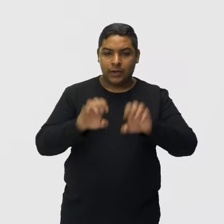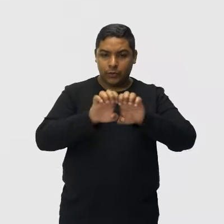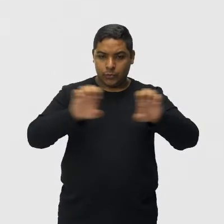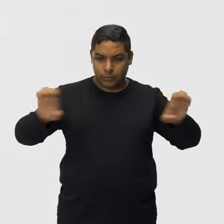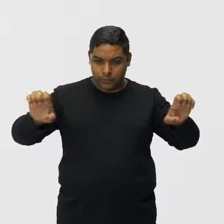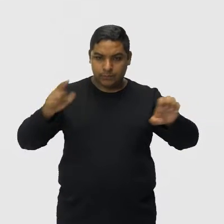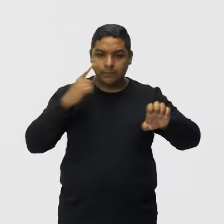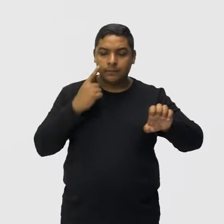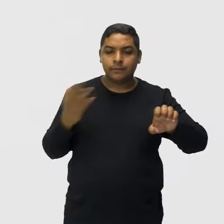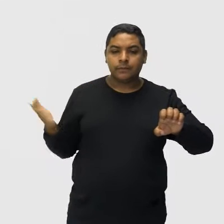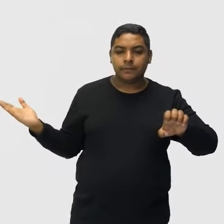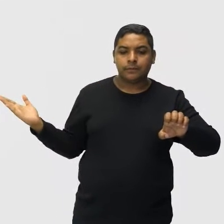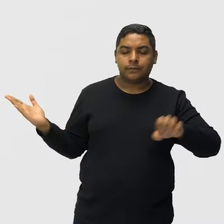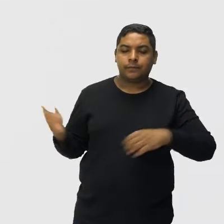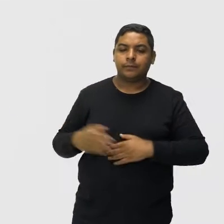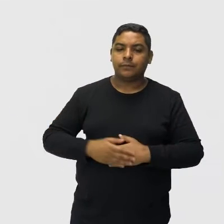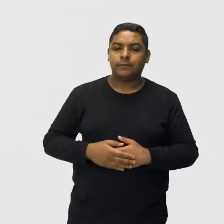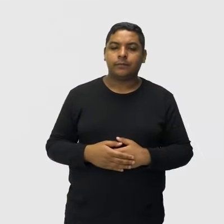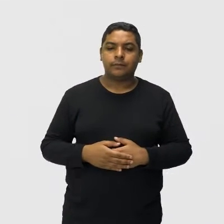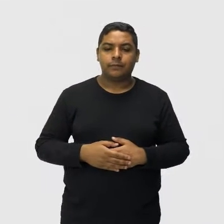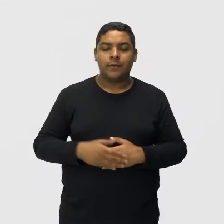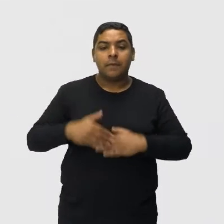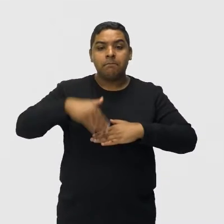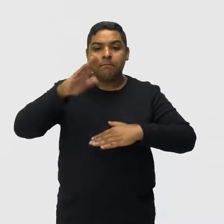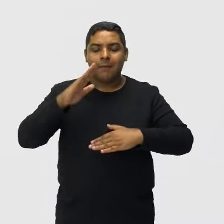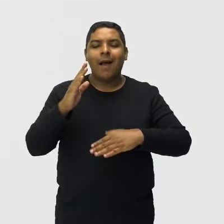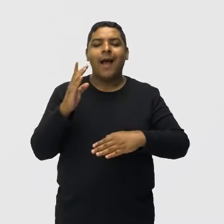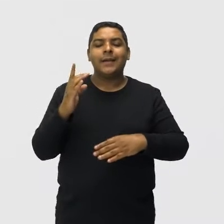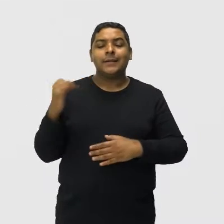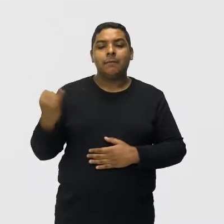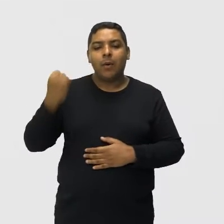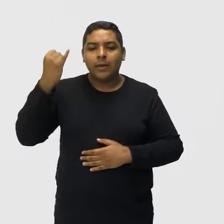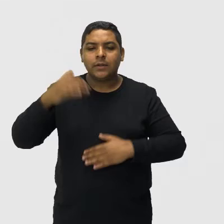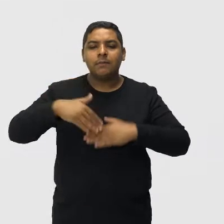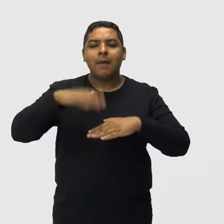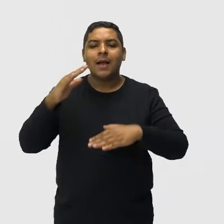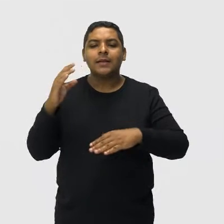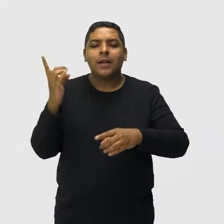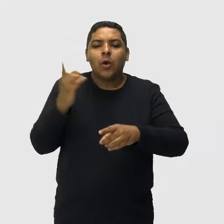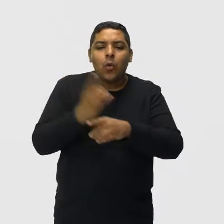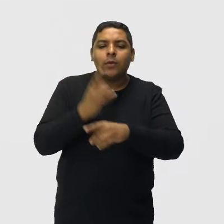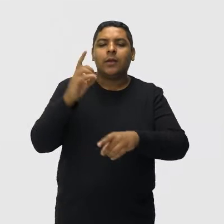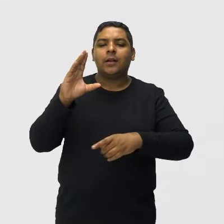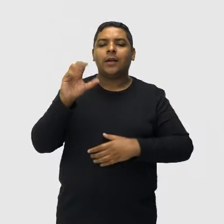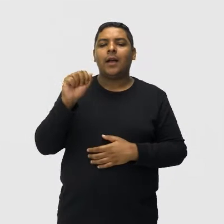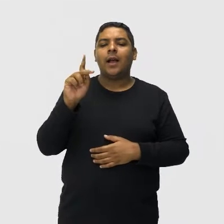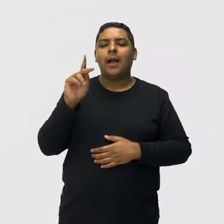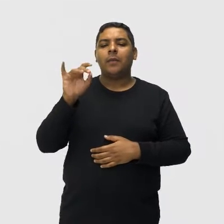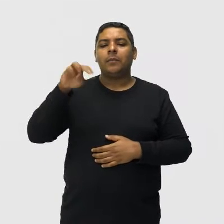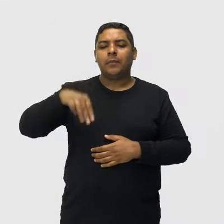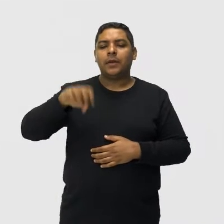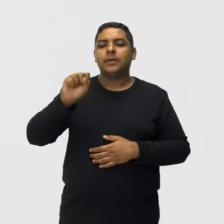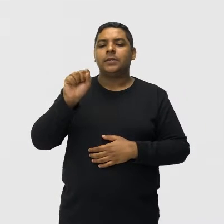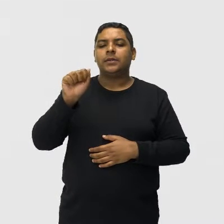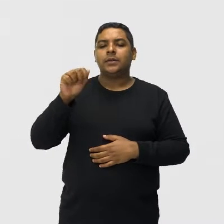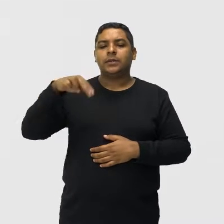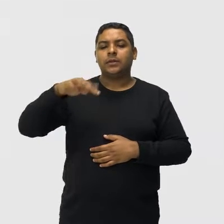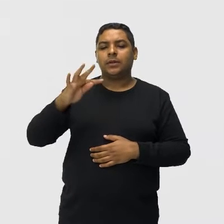estrutural mais importante, mais encontrada no capim-santo, tá? Então, você está observando